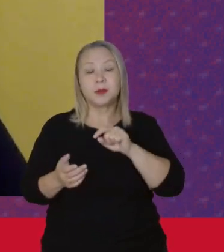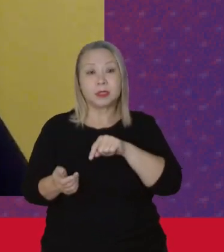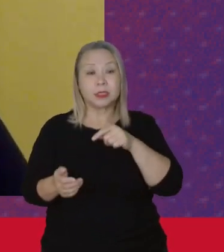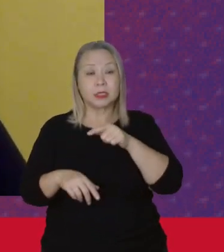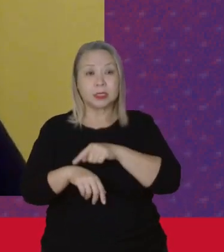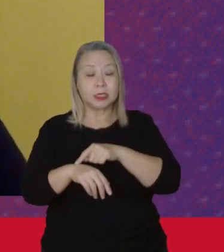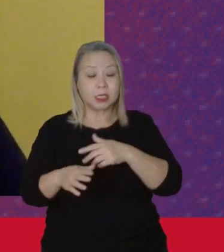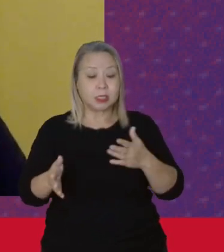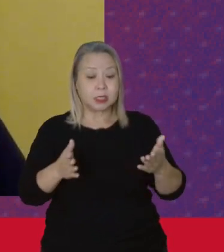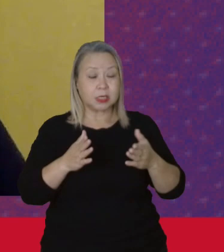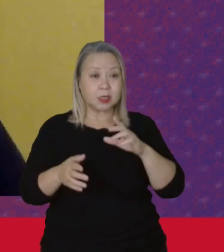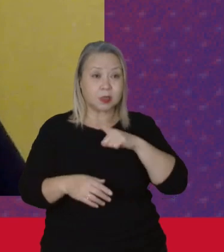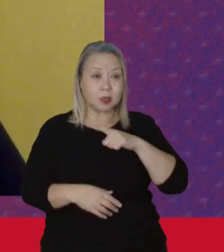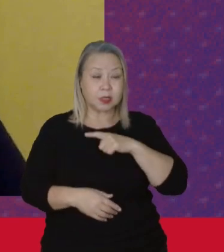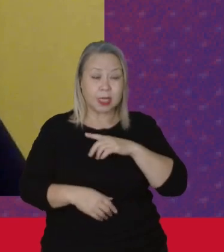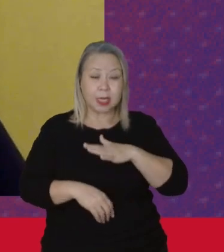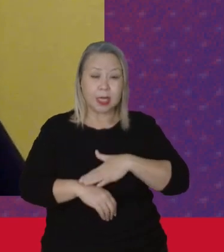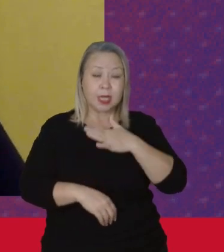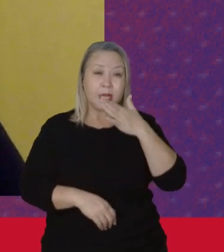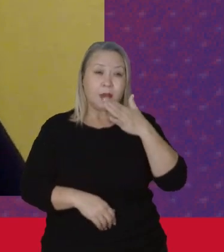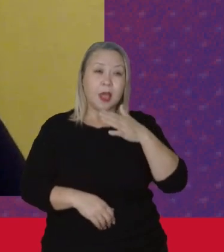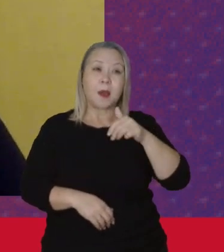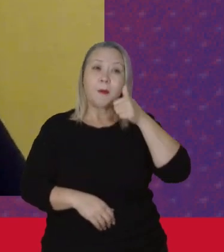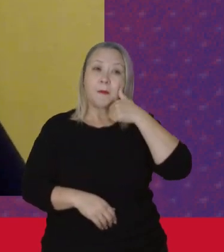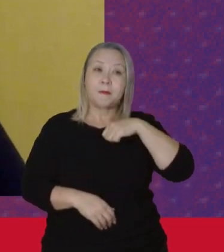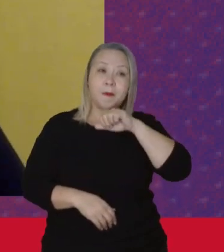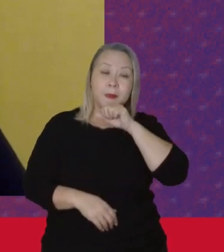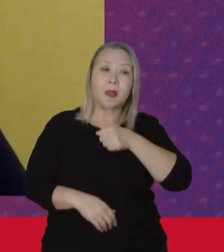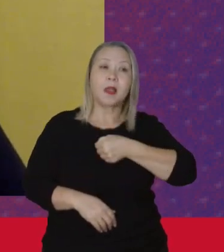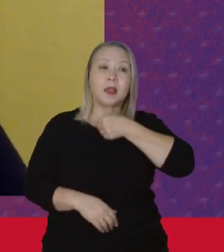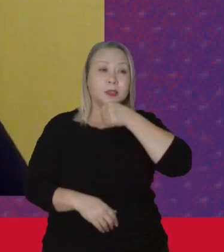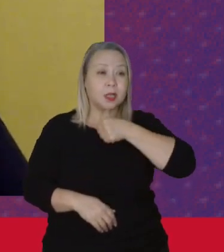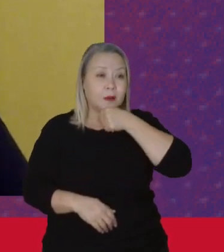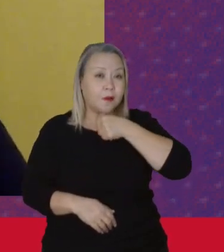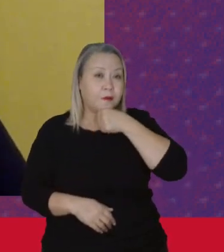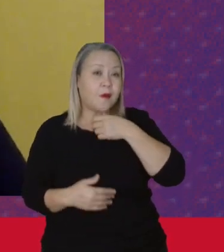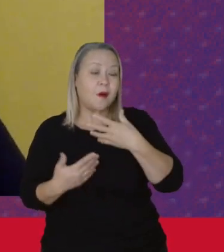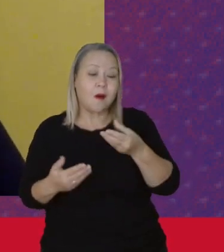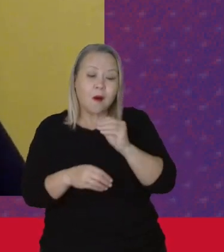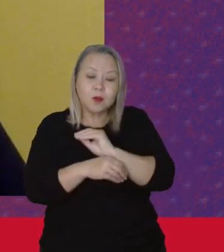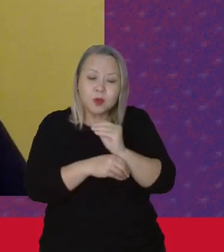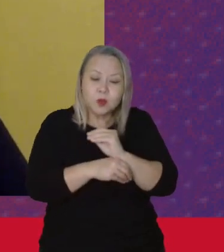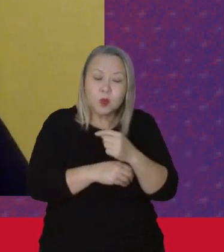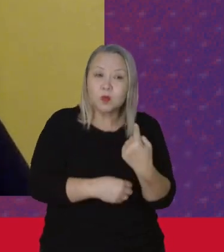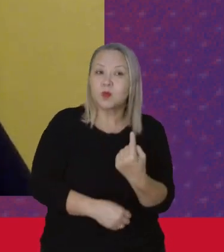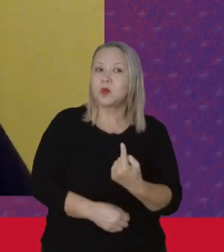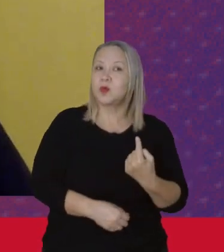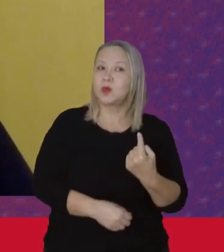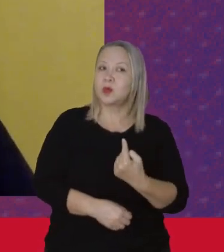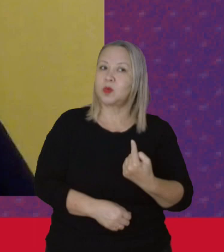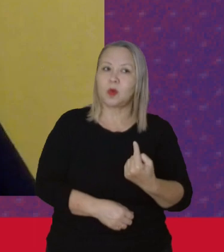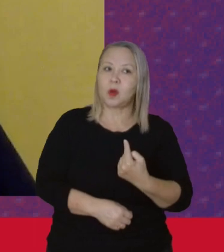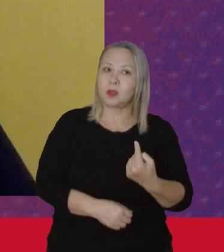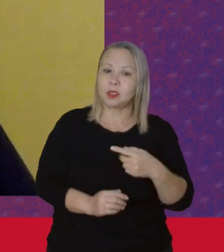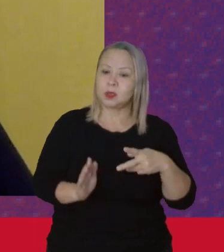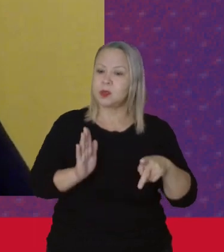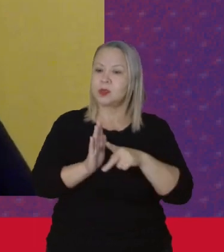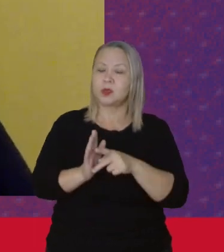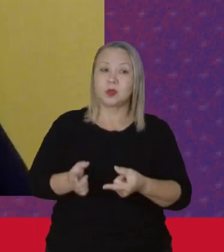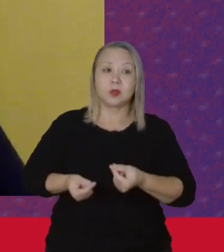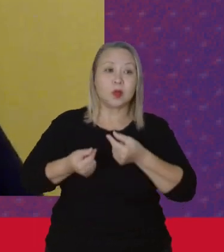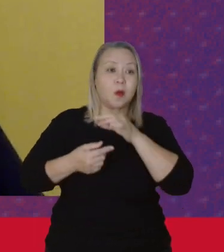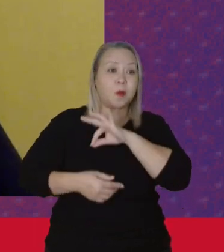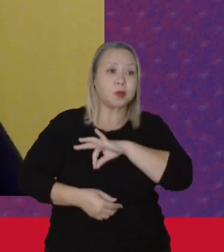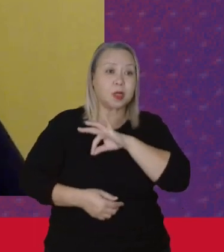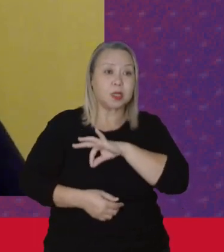né, a gente tem cada vez mais mães, avós, né, que cuidam sozinhas, né, a partir das suas próprias rendas, dos seus